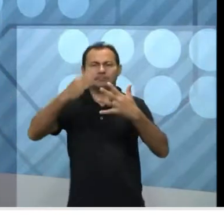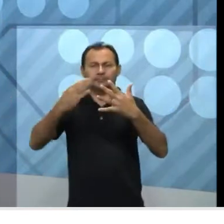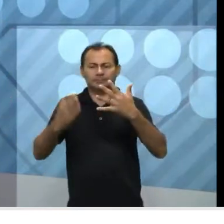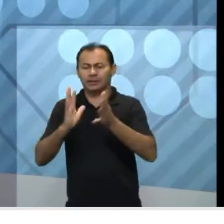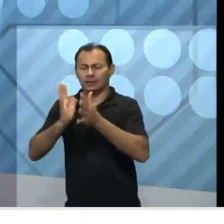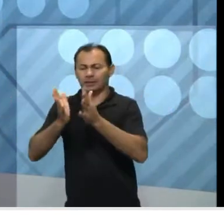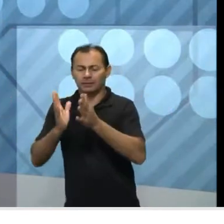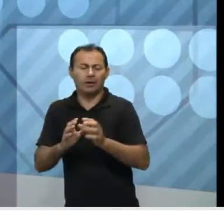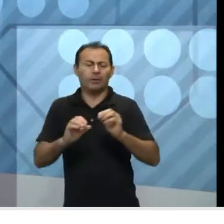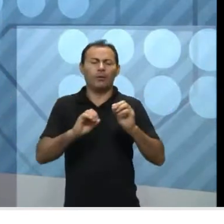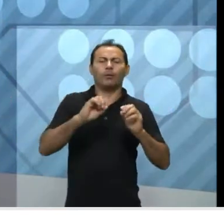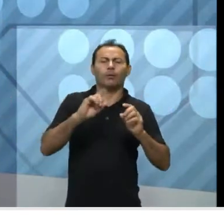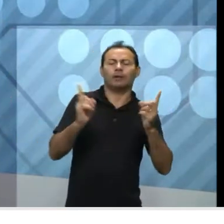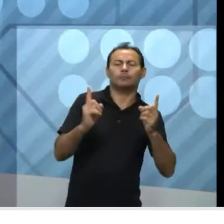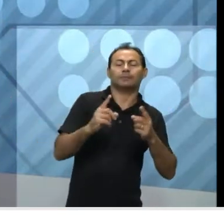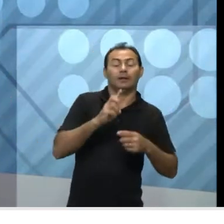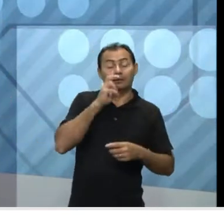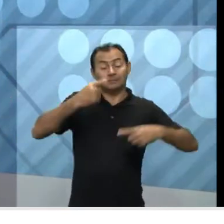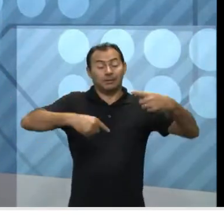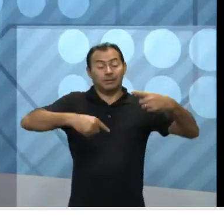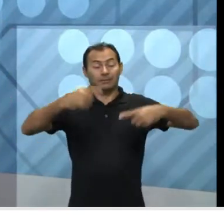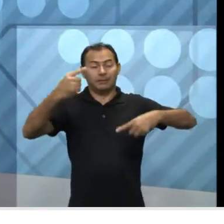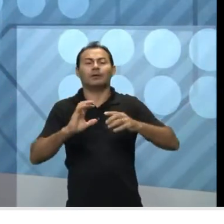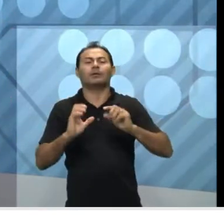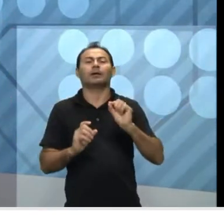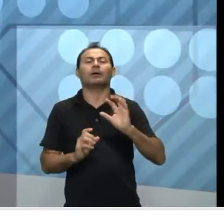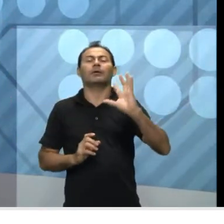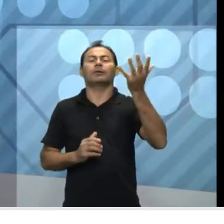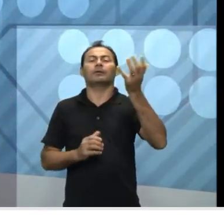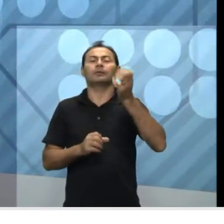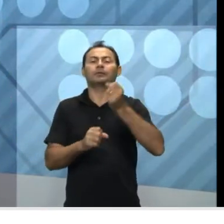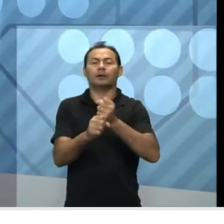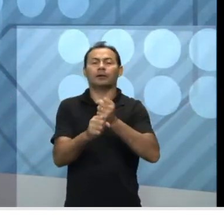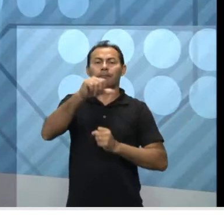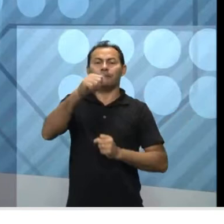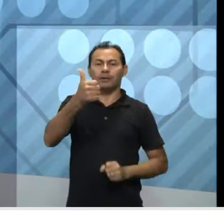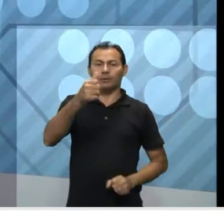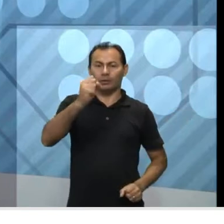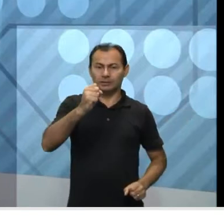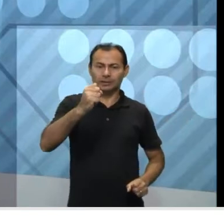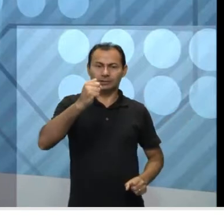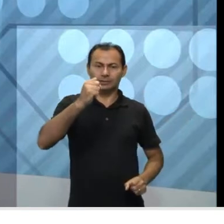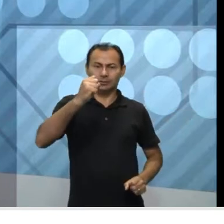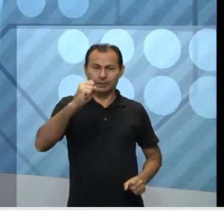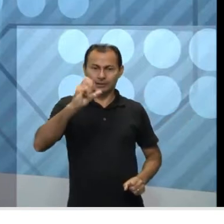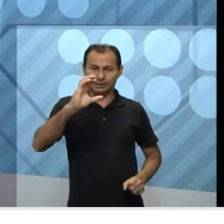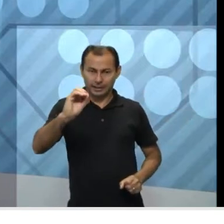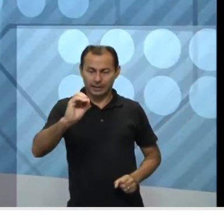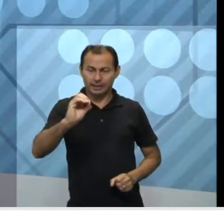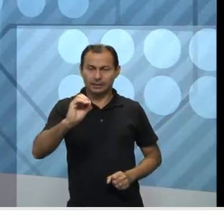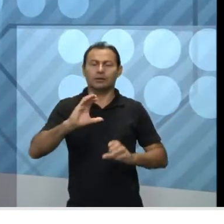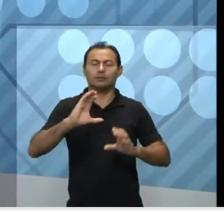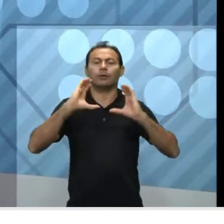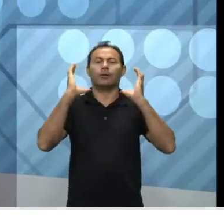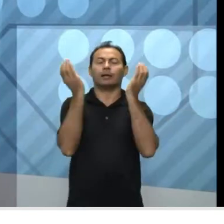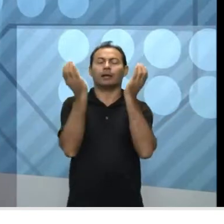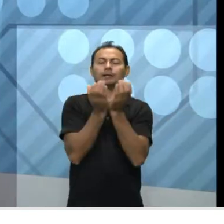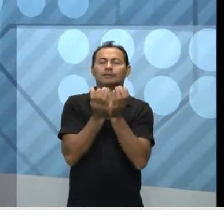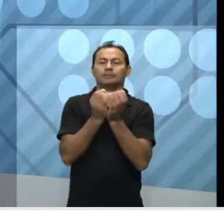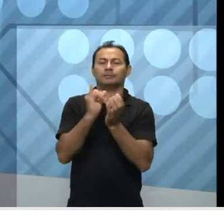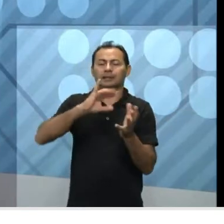vai acontecer em 1880 um congresso internacional que vai então buscar definir qual que era a língua de